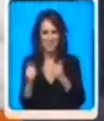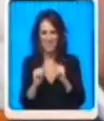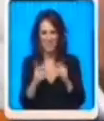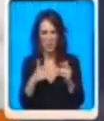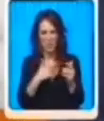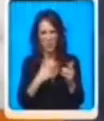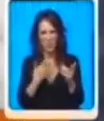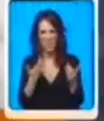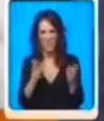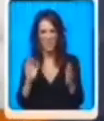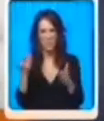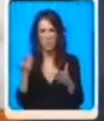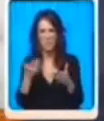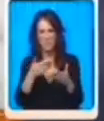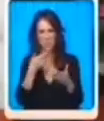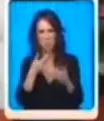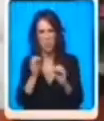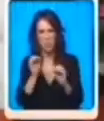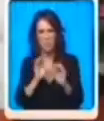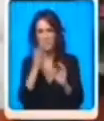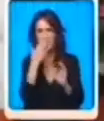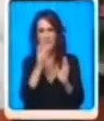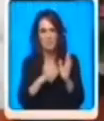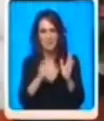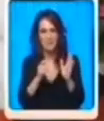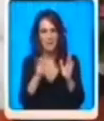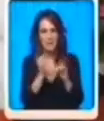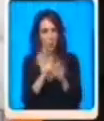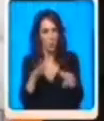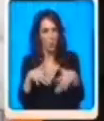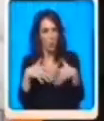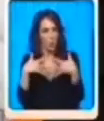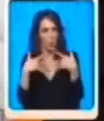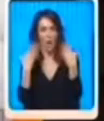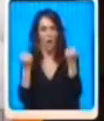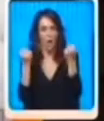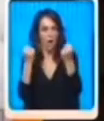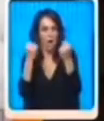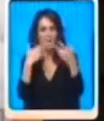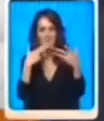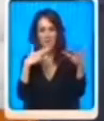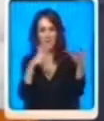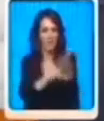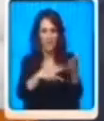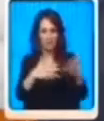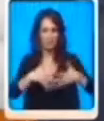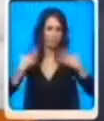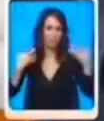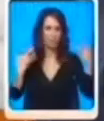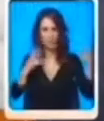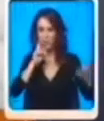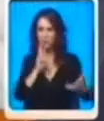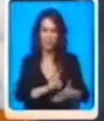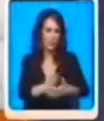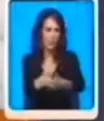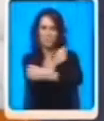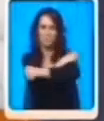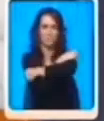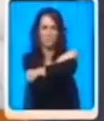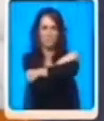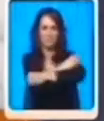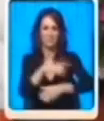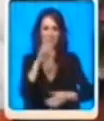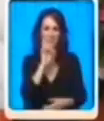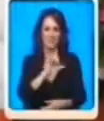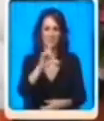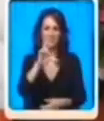É uma principiante. Parecia americana, porque foi tão efusiva, foi tão intenso, tão verdadeiro essa reação à